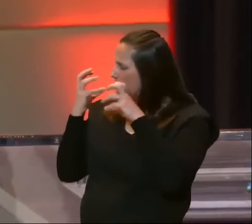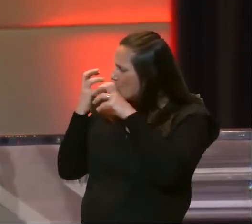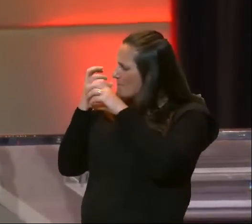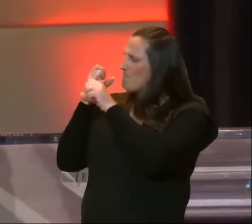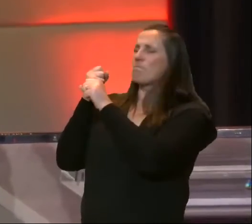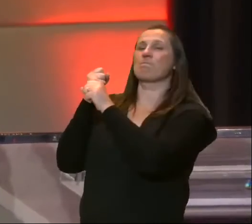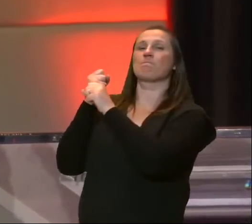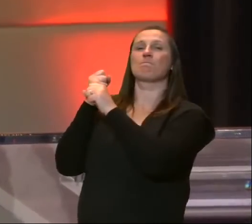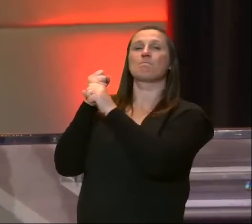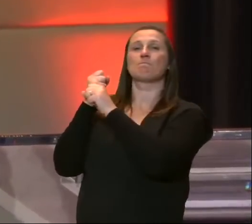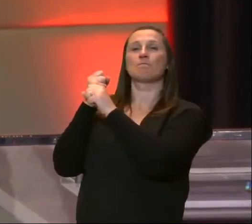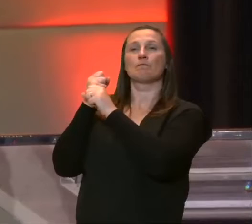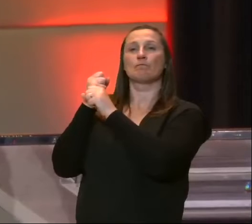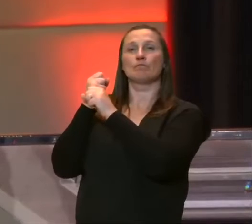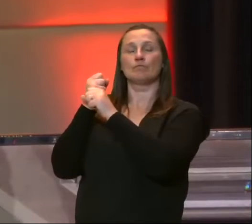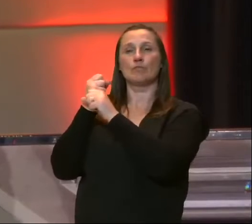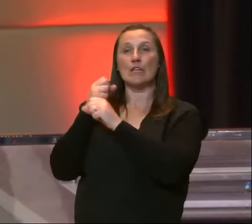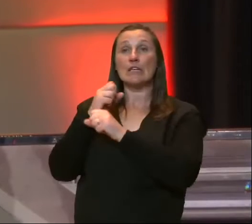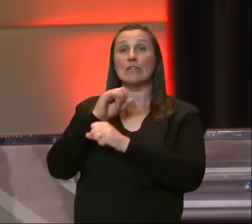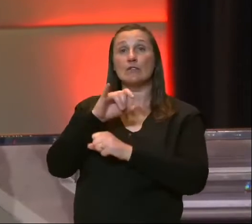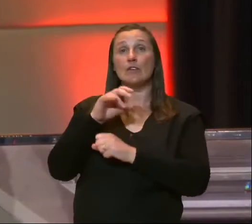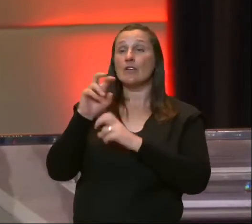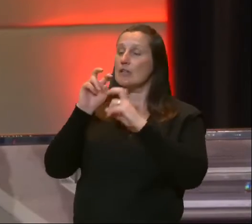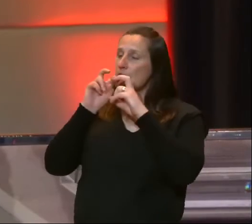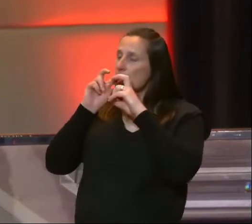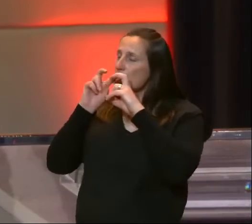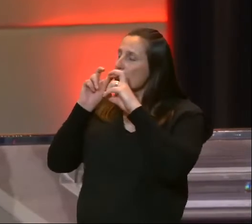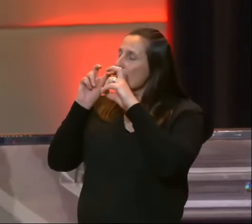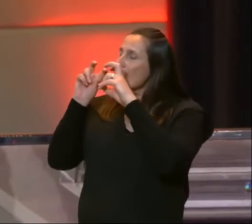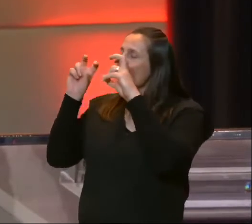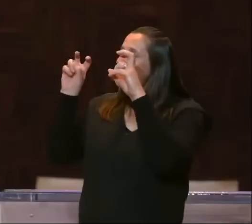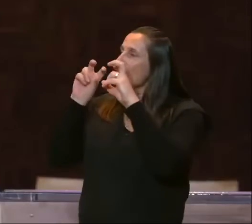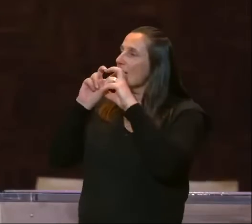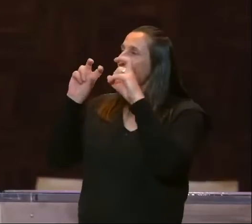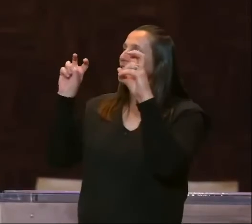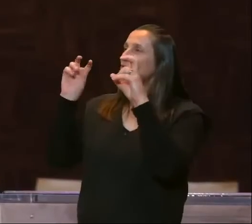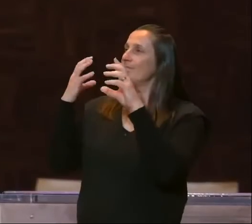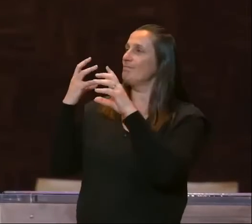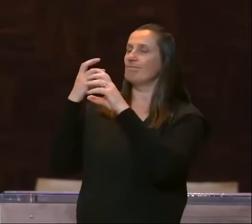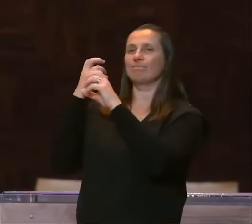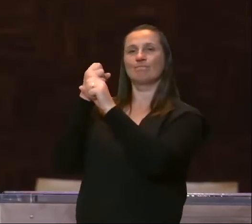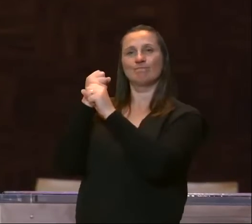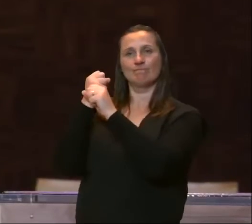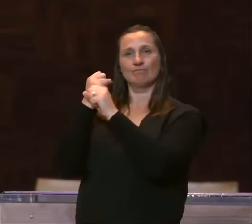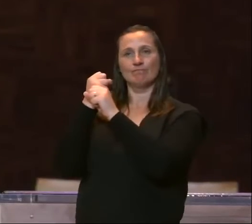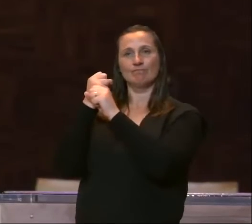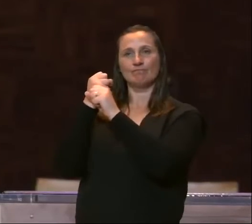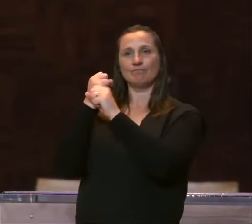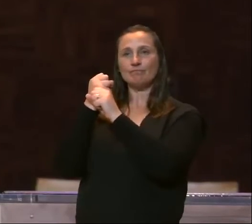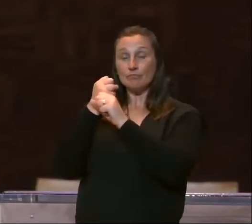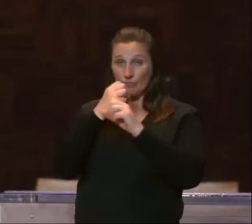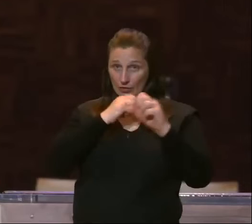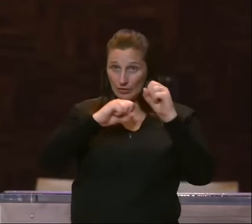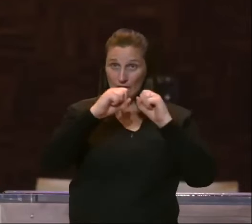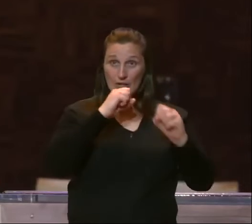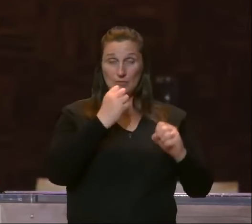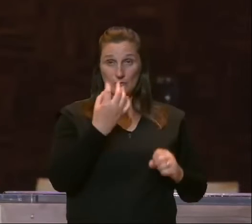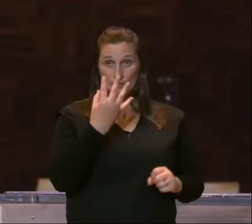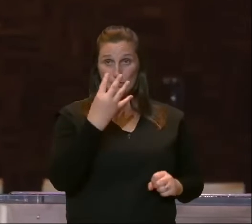Quando ele clama confiadamente ao Senhor, o Senhor responde. E é lindo o Salmo 40, quando ele